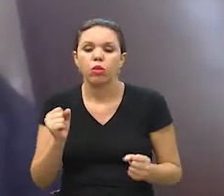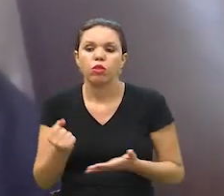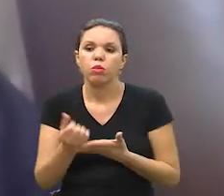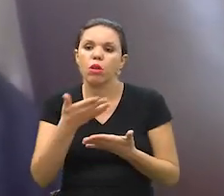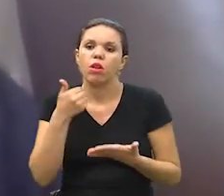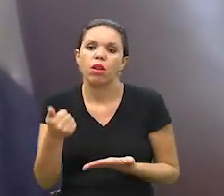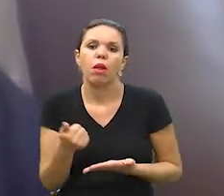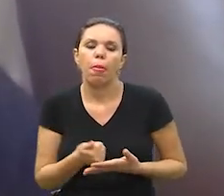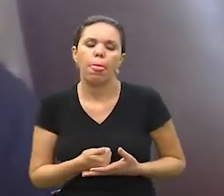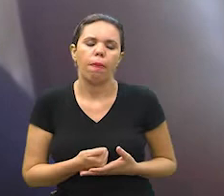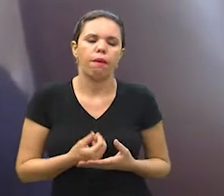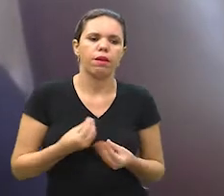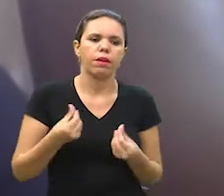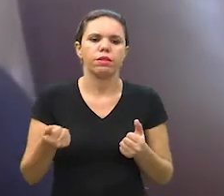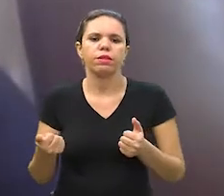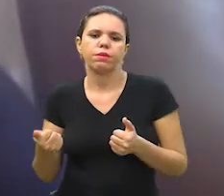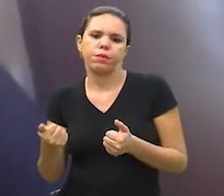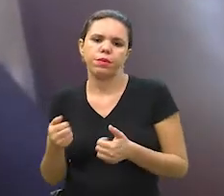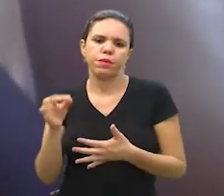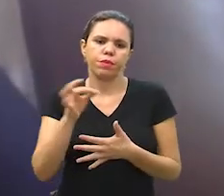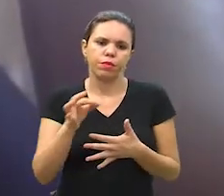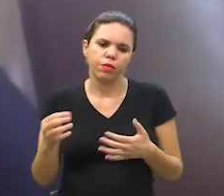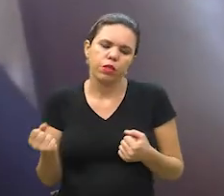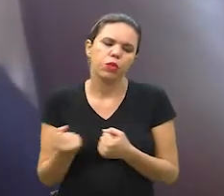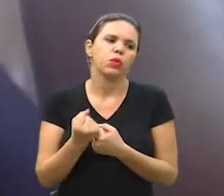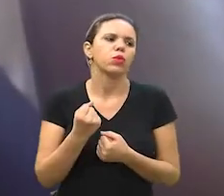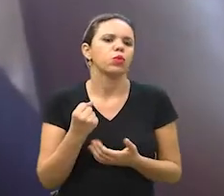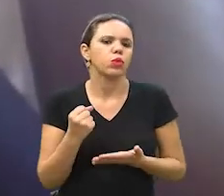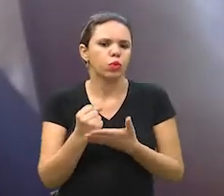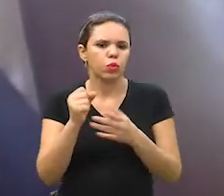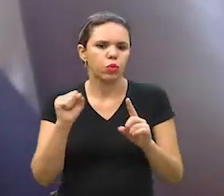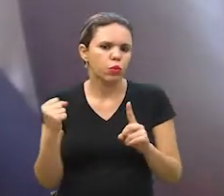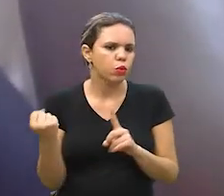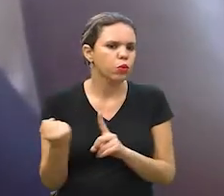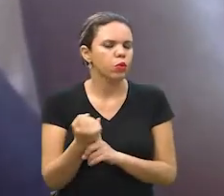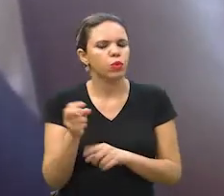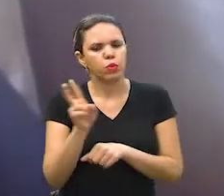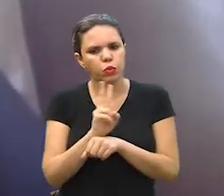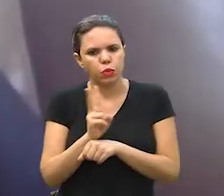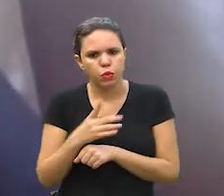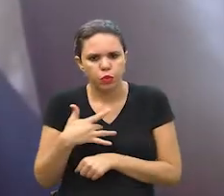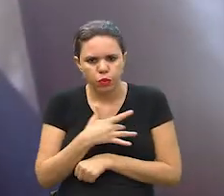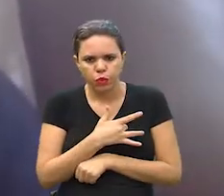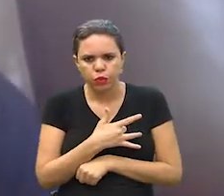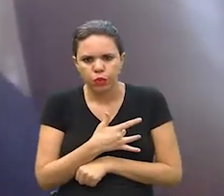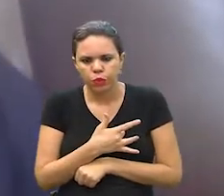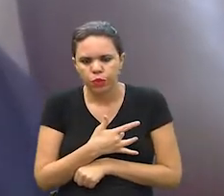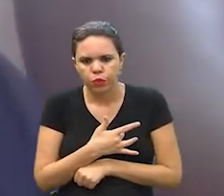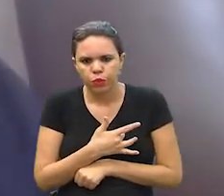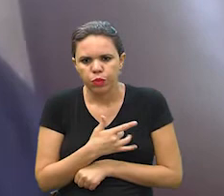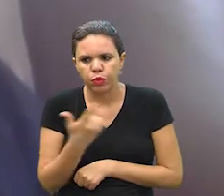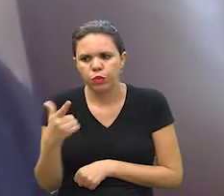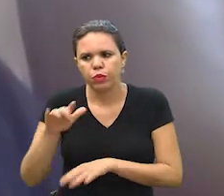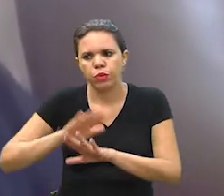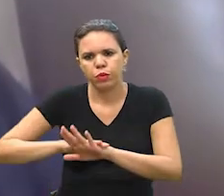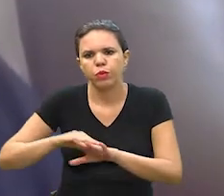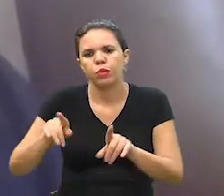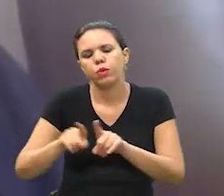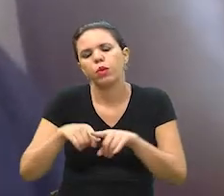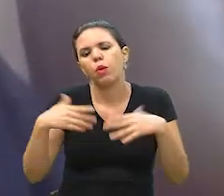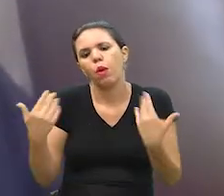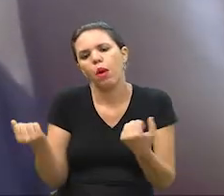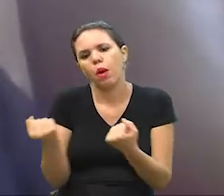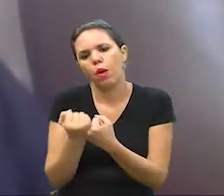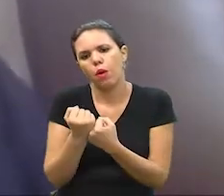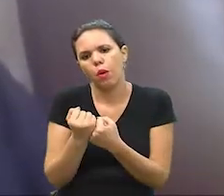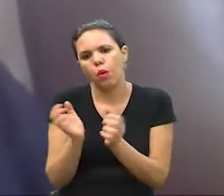para poder qualificar um pouco esse apoio, assistência e a vigilância em saúde. E, do outro lado, qual é o